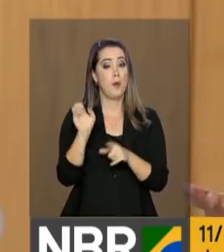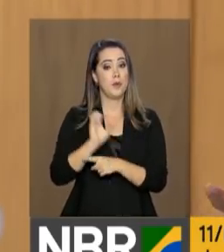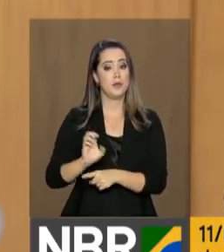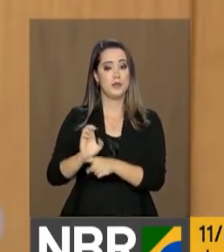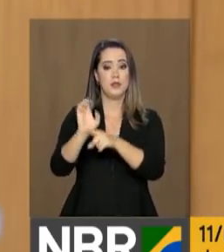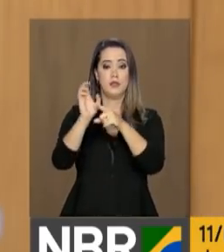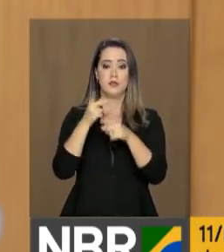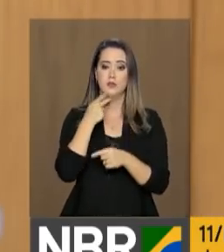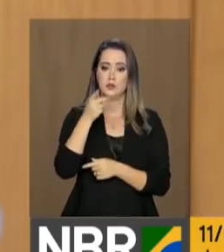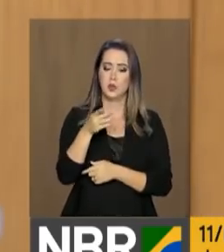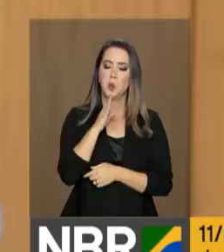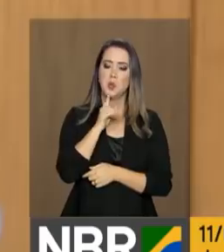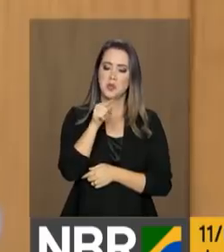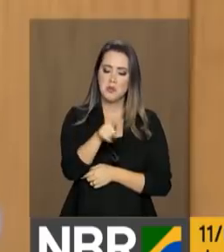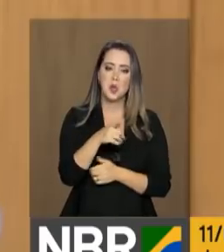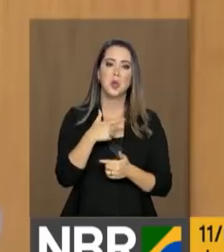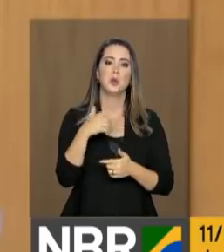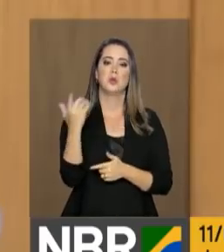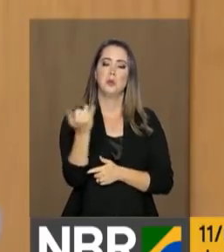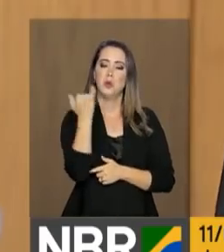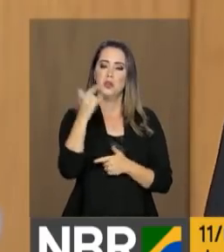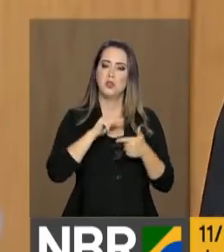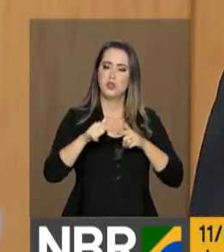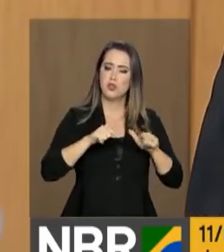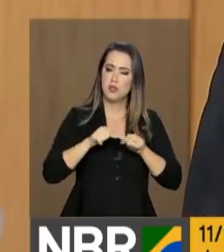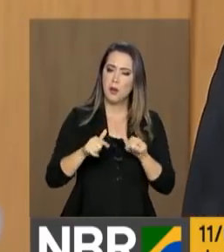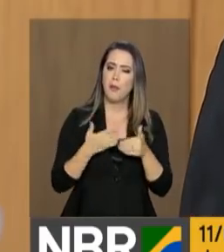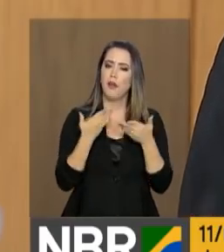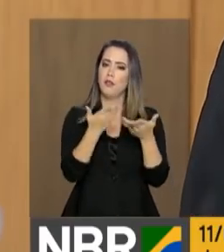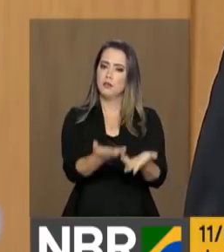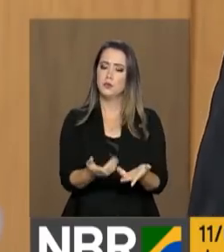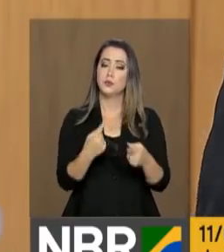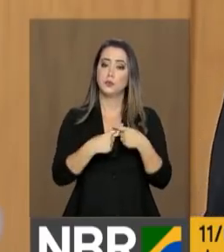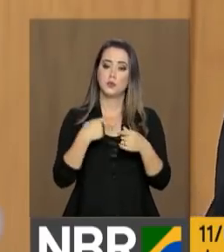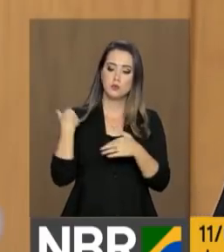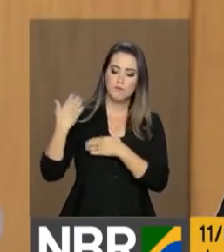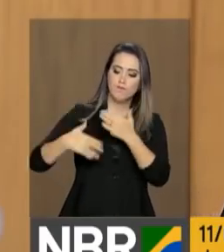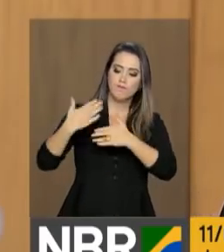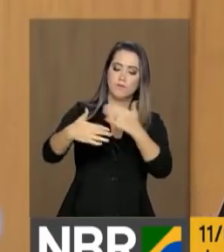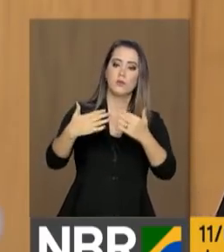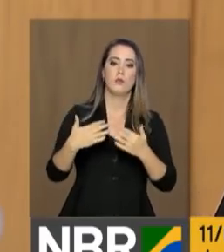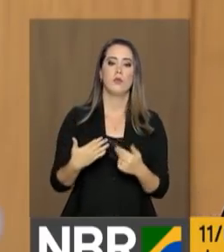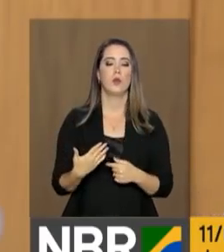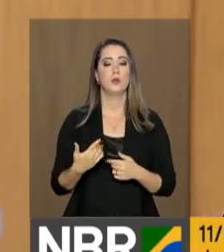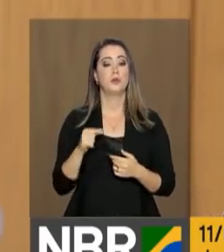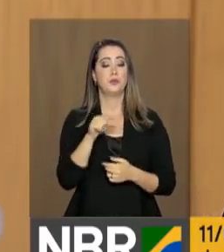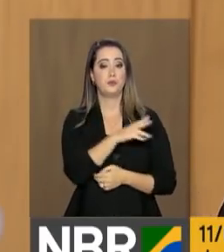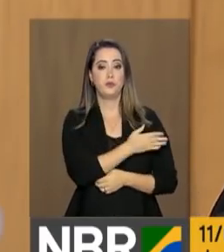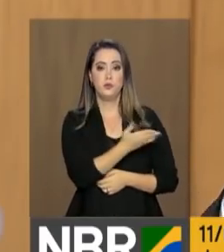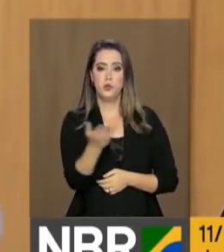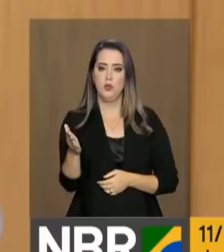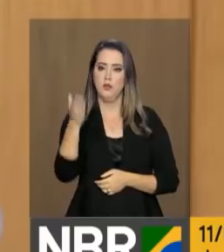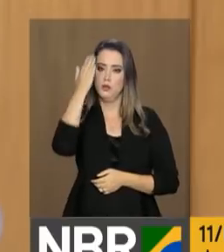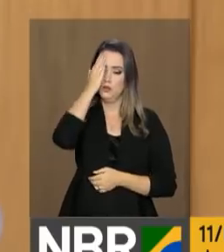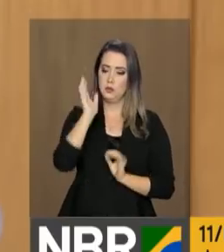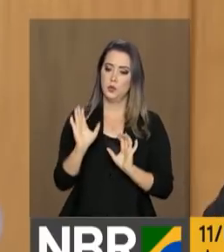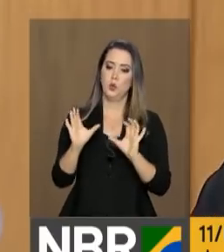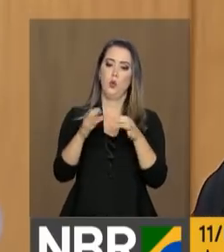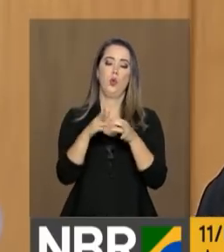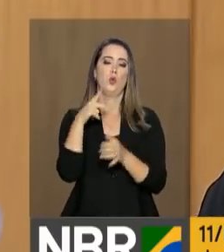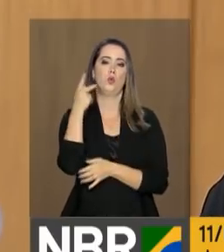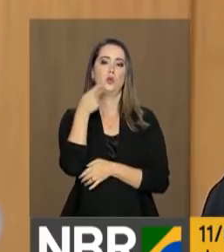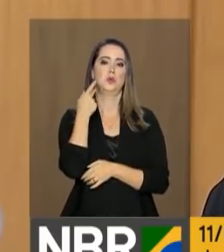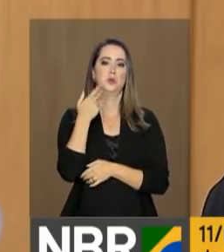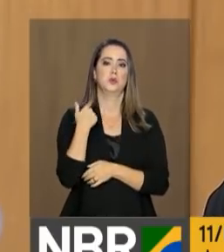faço esse reconhecimento dos amigos e minhas amigas porque ao longo desses últimos tempos vocês sabem que a classe política tem sido